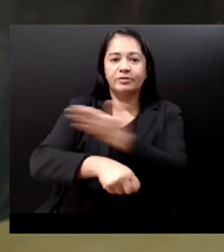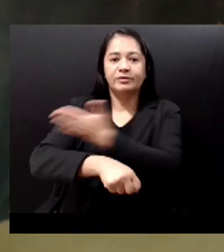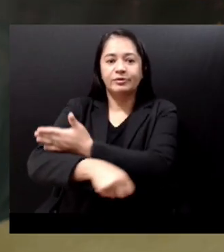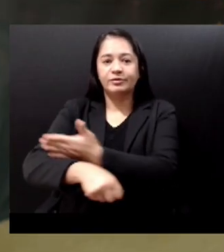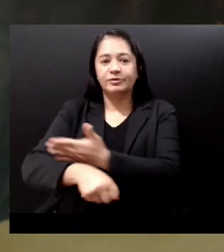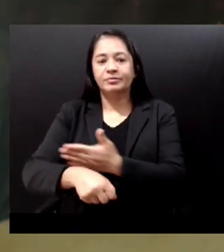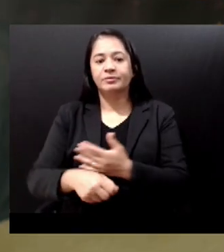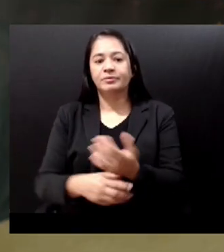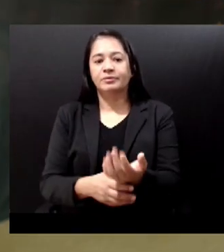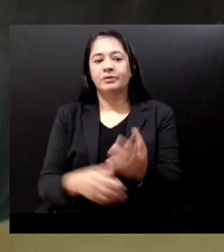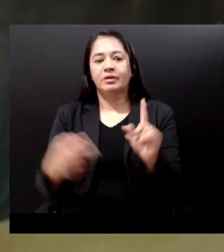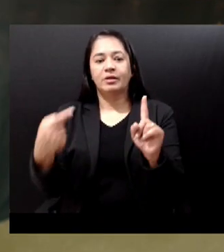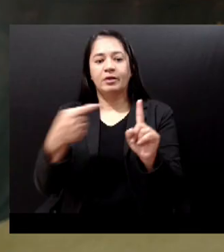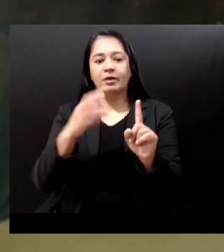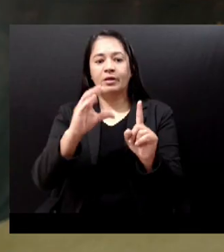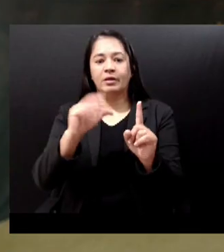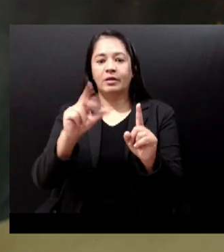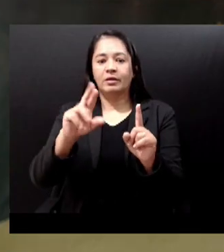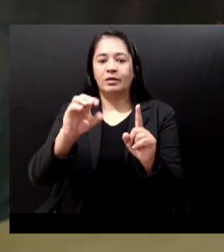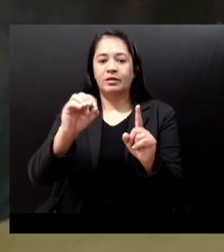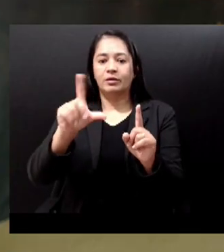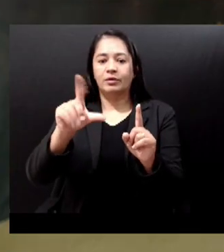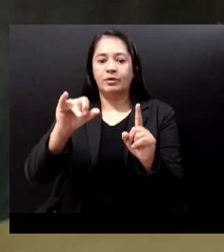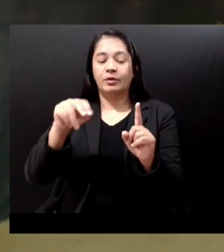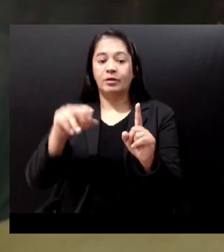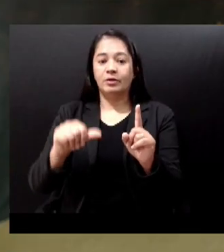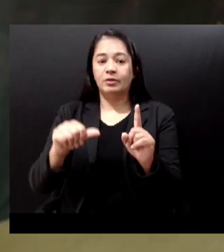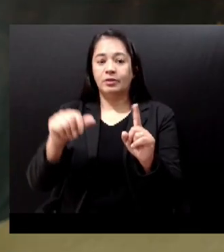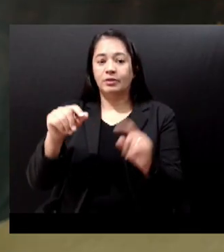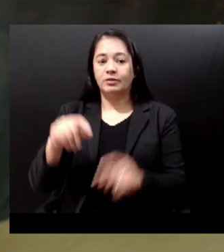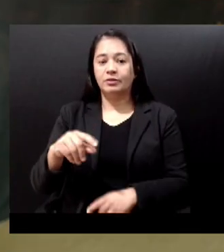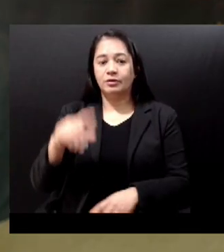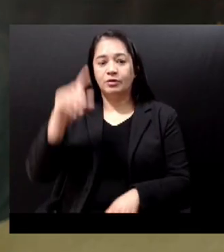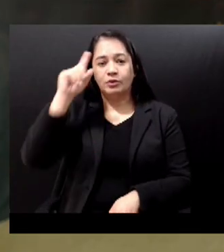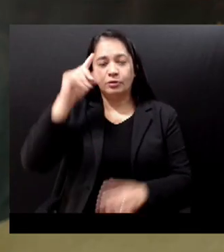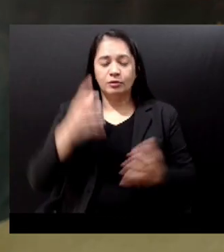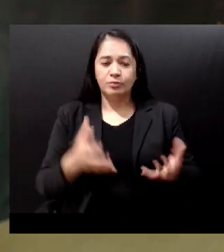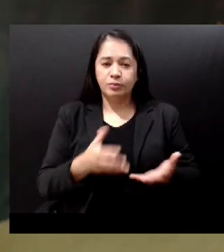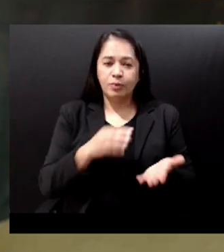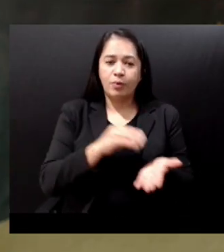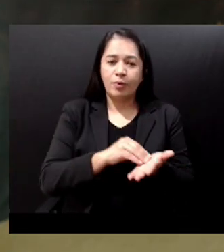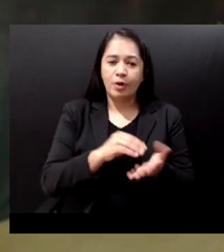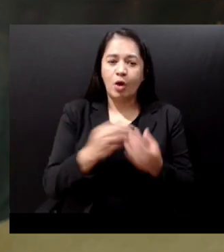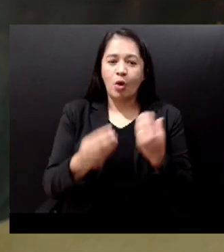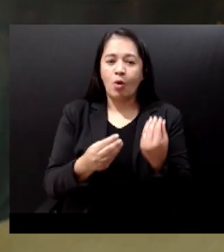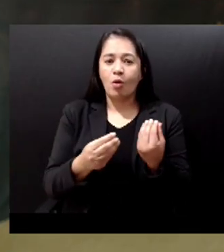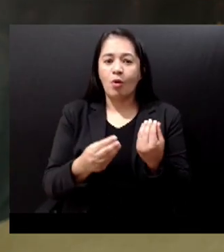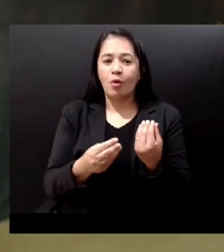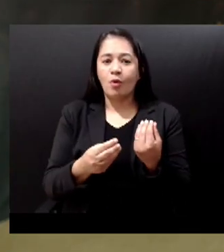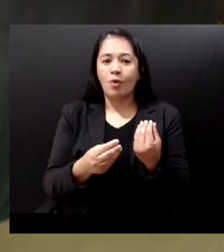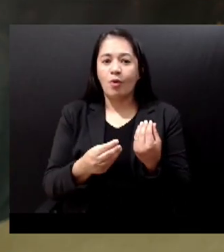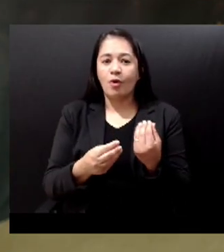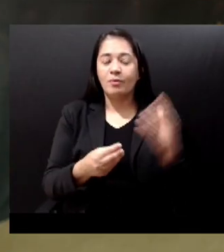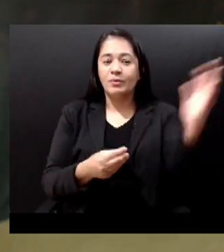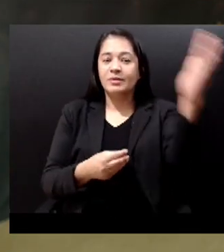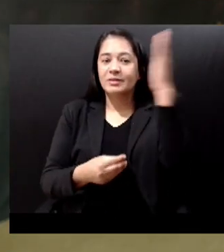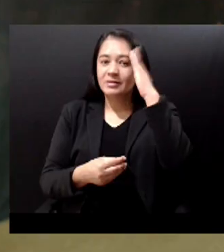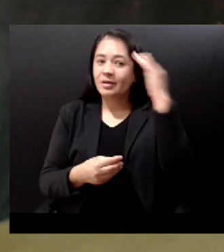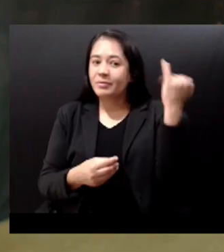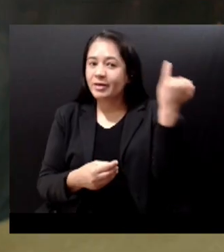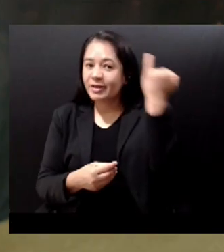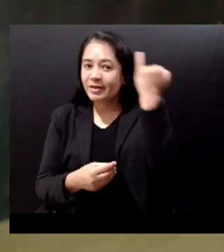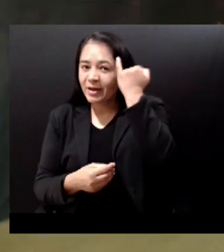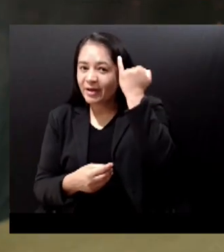Vila Renascença. No dia em que a motivação falta, como diferenciar preguiça de cansaço real? Existe um jeito de